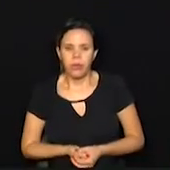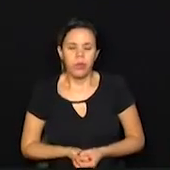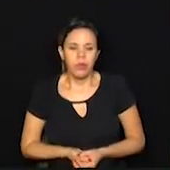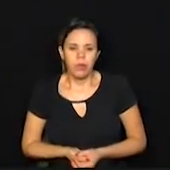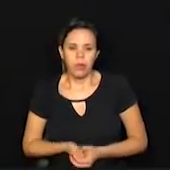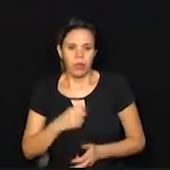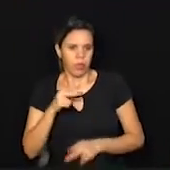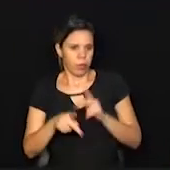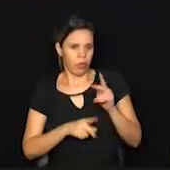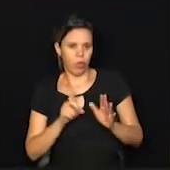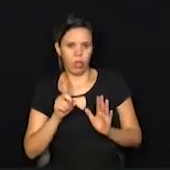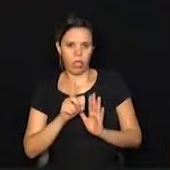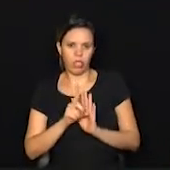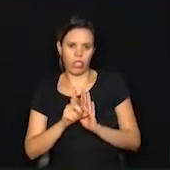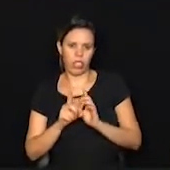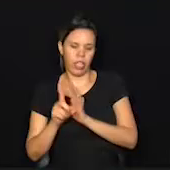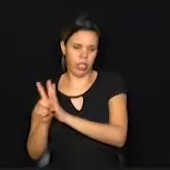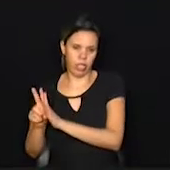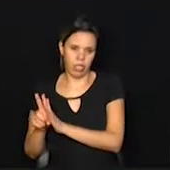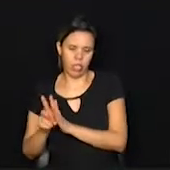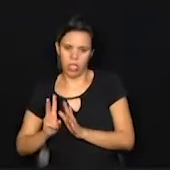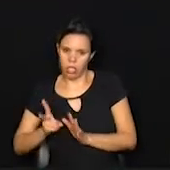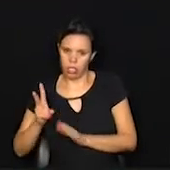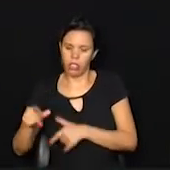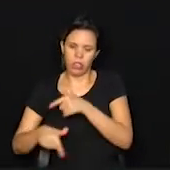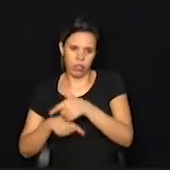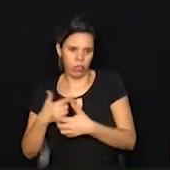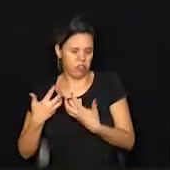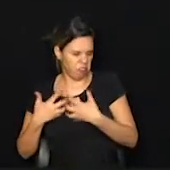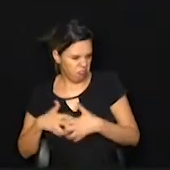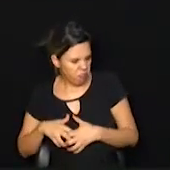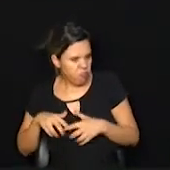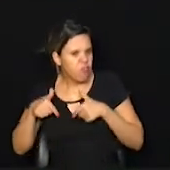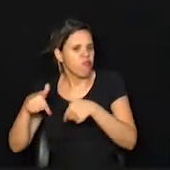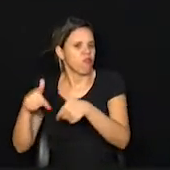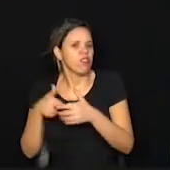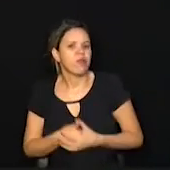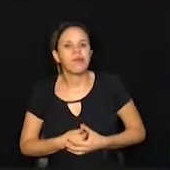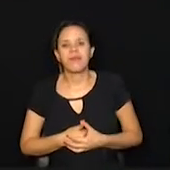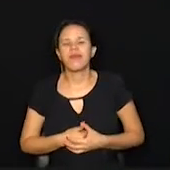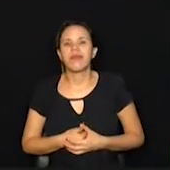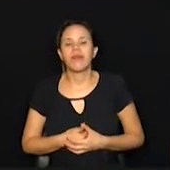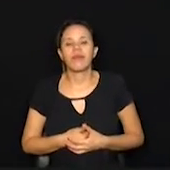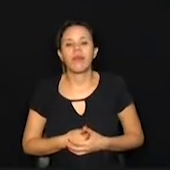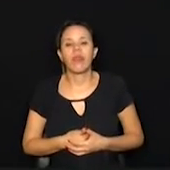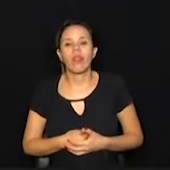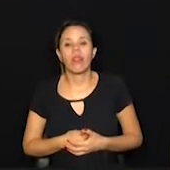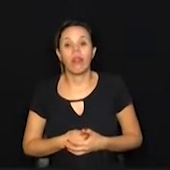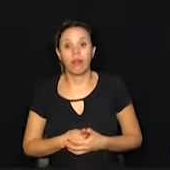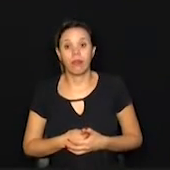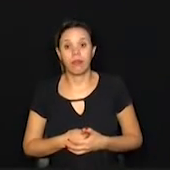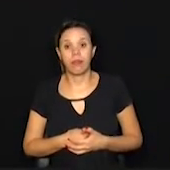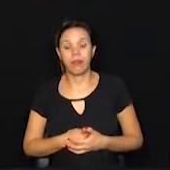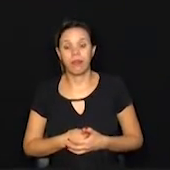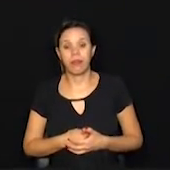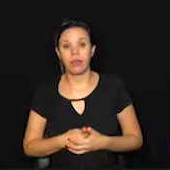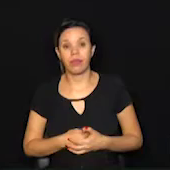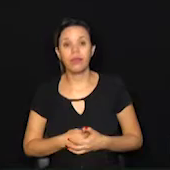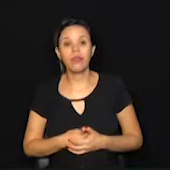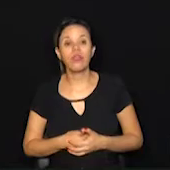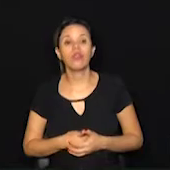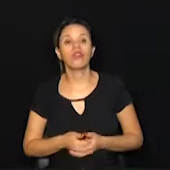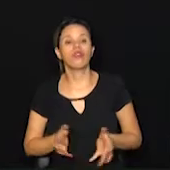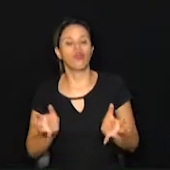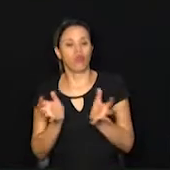extrema-direita e continuou operando tá certo é o as forças armadas